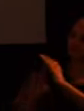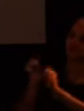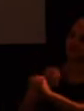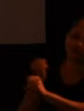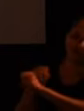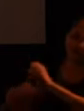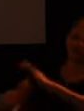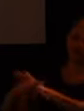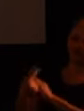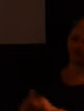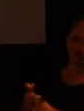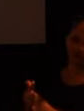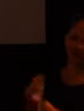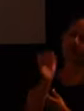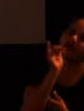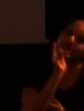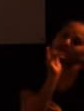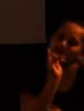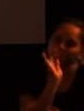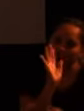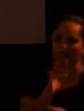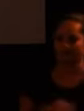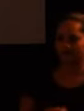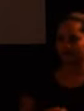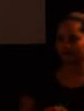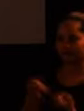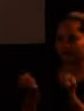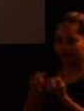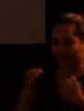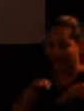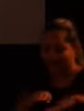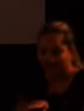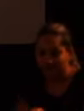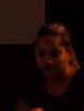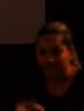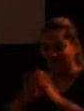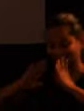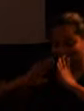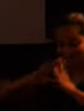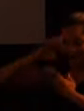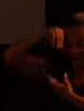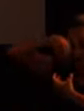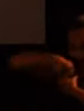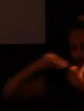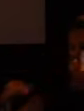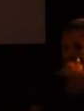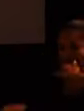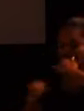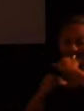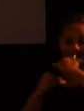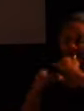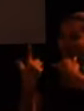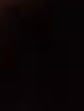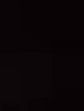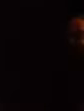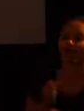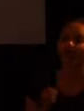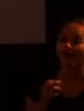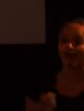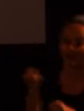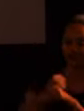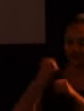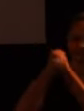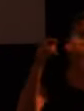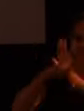construtivo. Então, para dar um exemplo para vocês, garagens, por exemplo, dentro das edificações, não entram para o cálculo do potencial